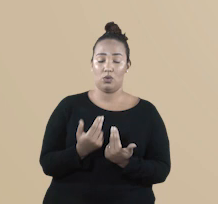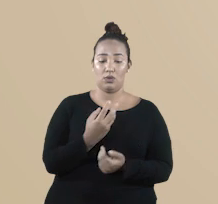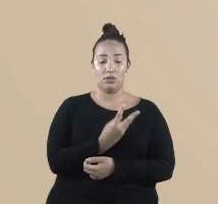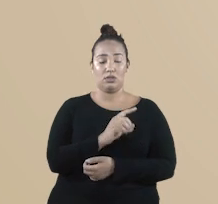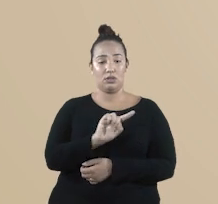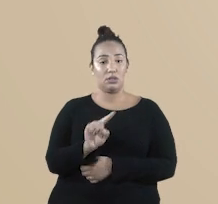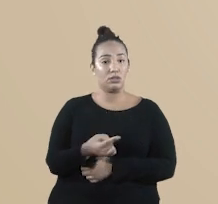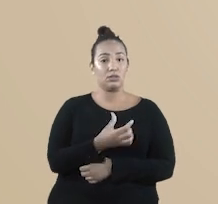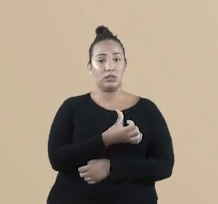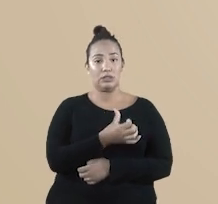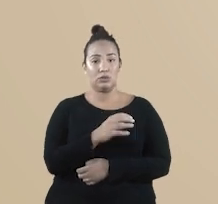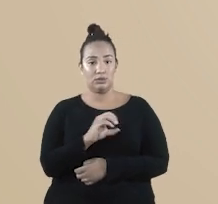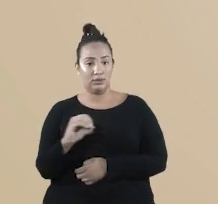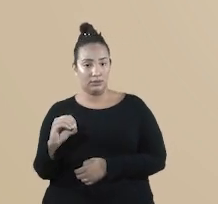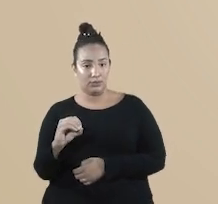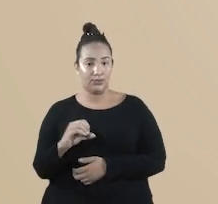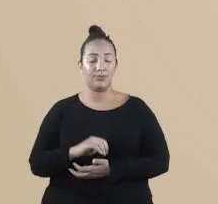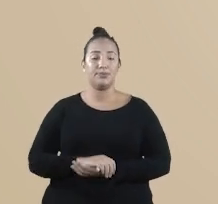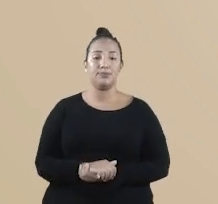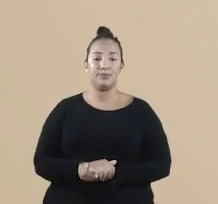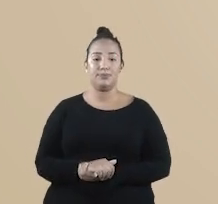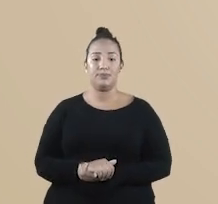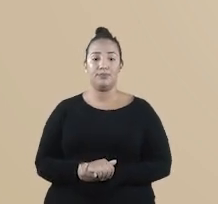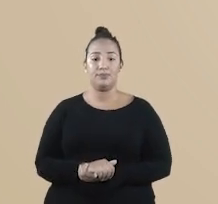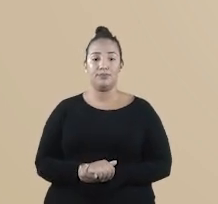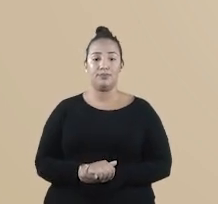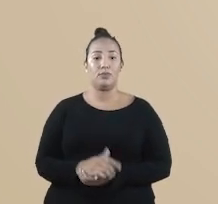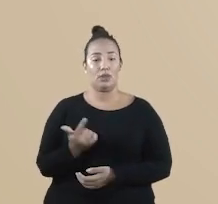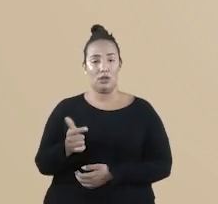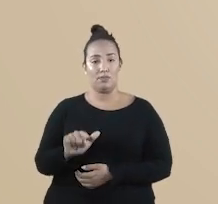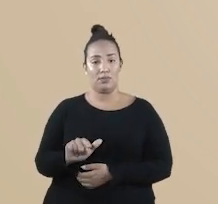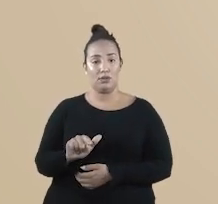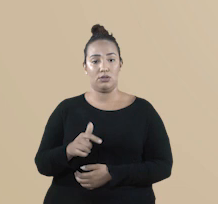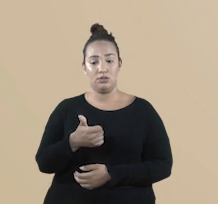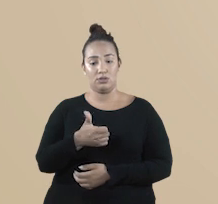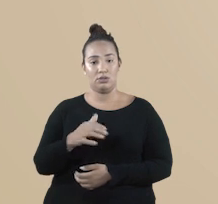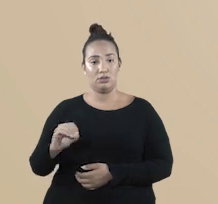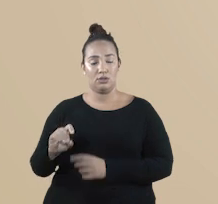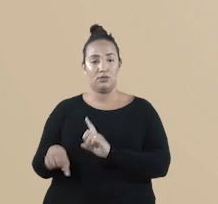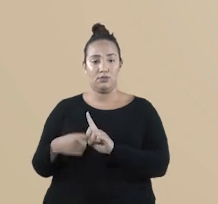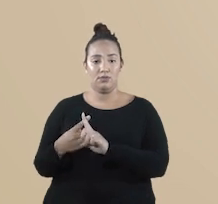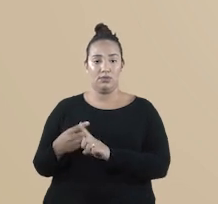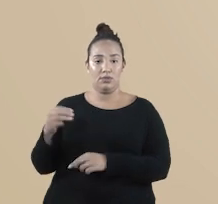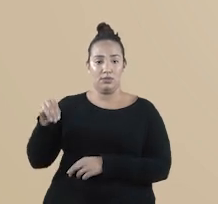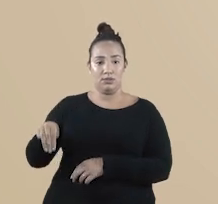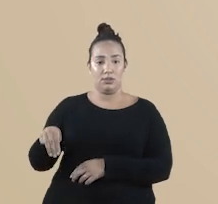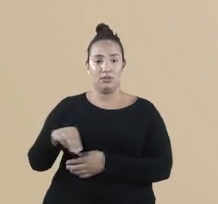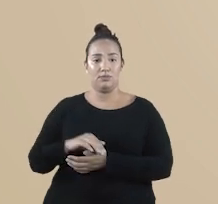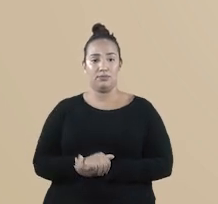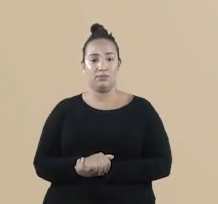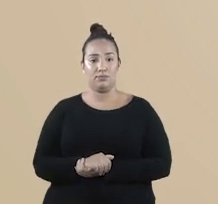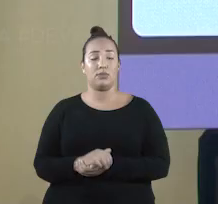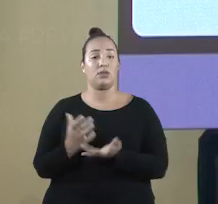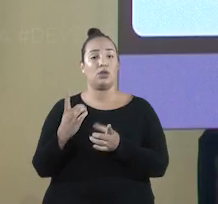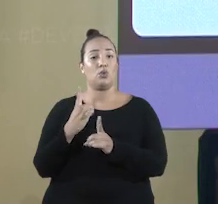né? 60 ao quadrado, é igual a 3.600. E repetimos o segundo membro da